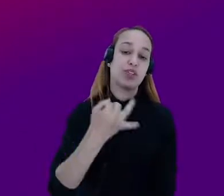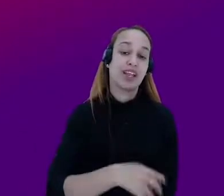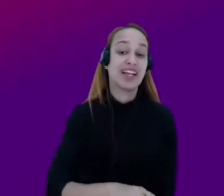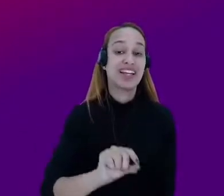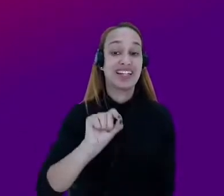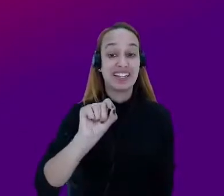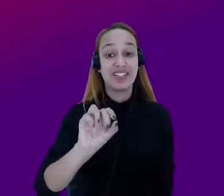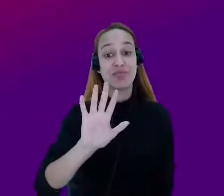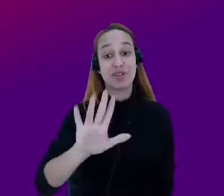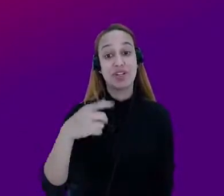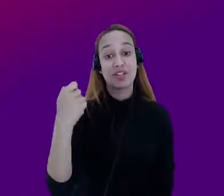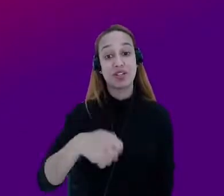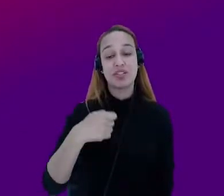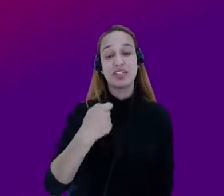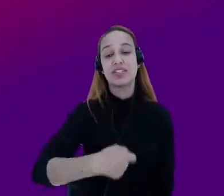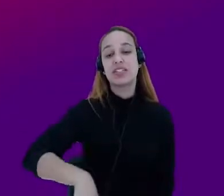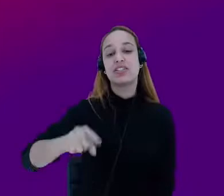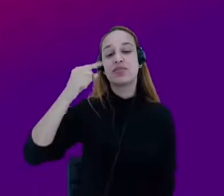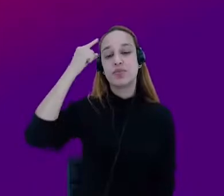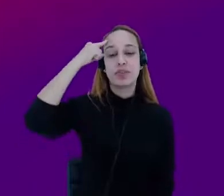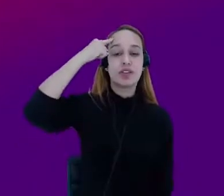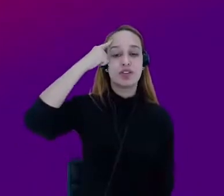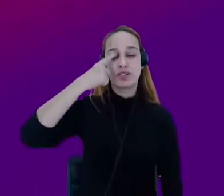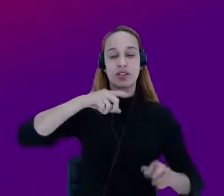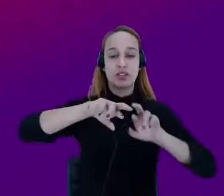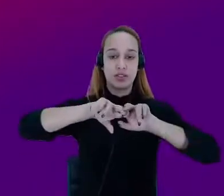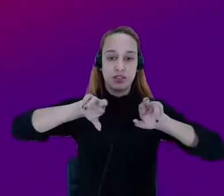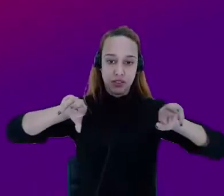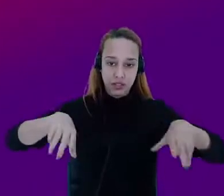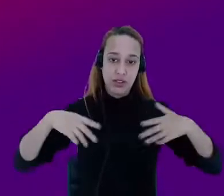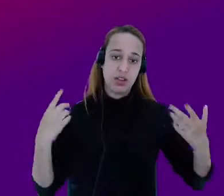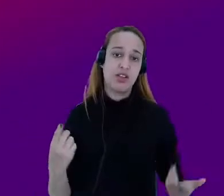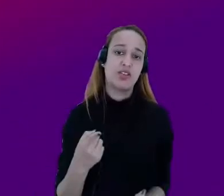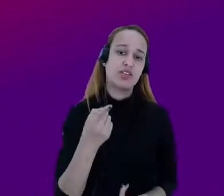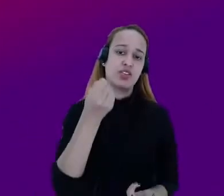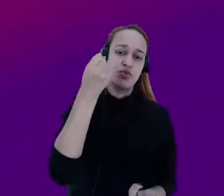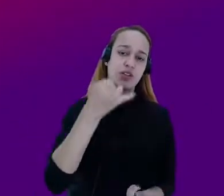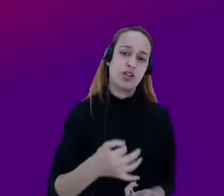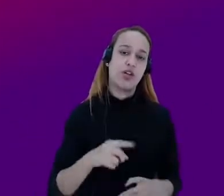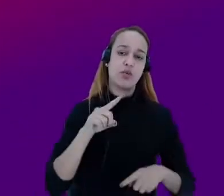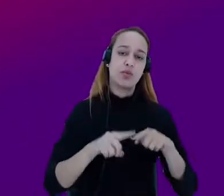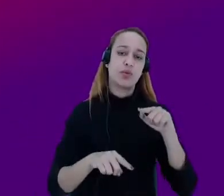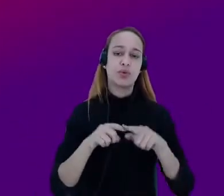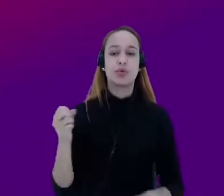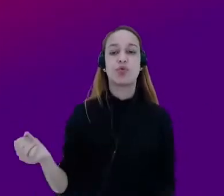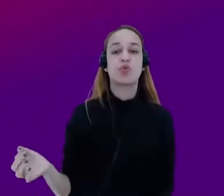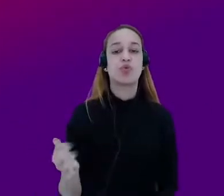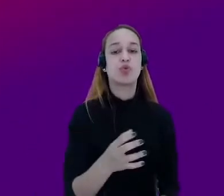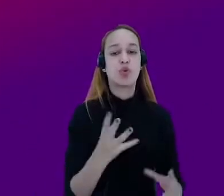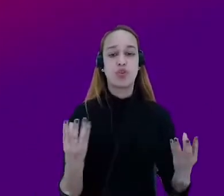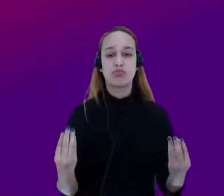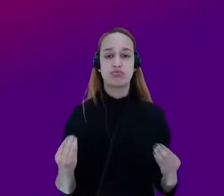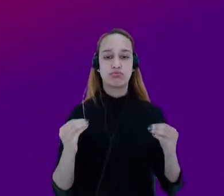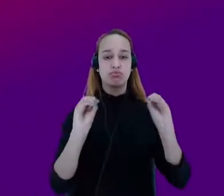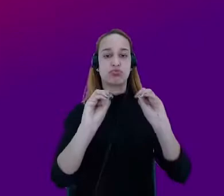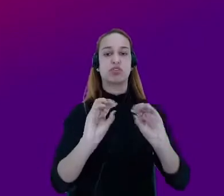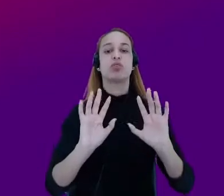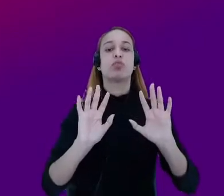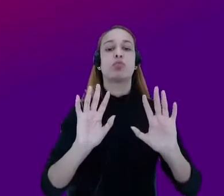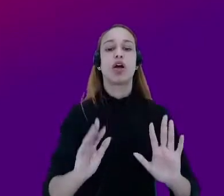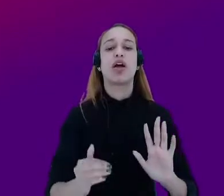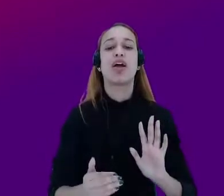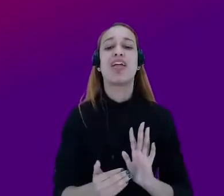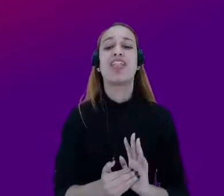pensar na questão de diversificação, ou seja, você fala, vou colocar um novo produto na prateleira. Até quando